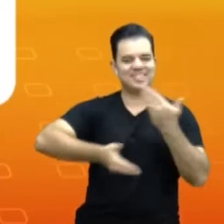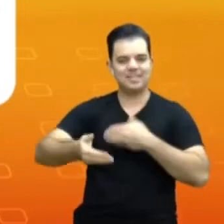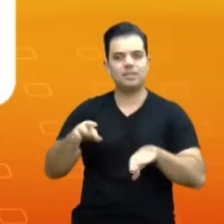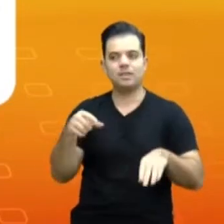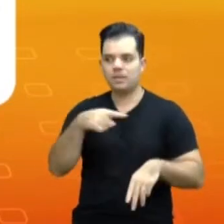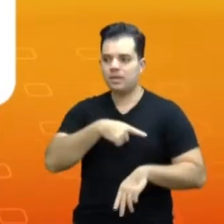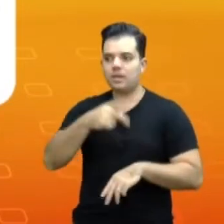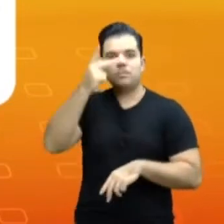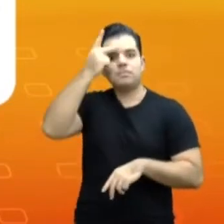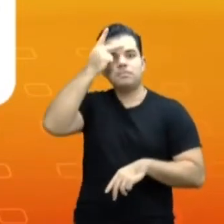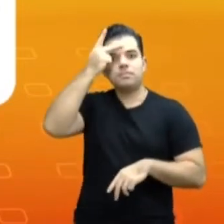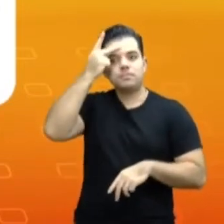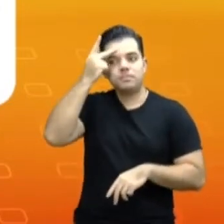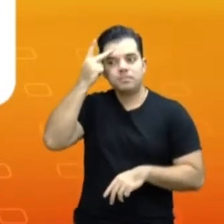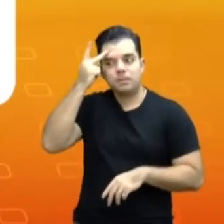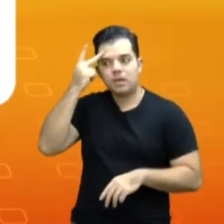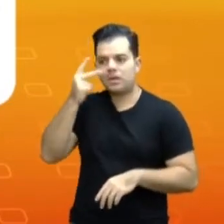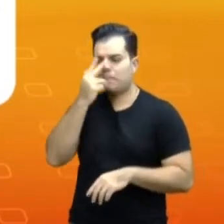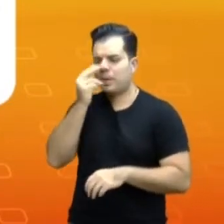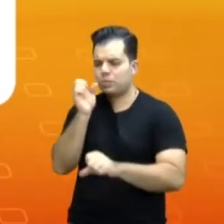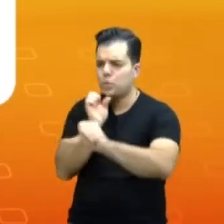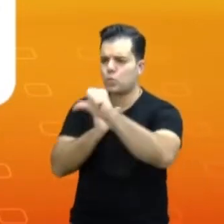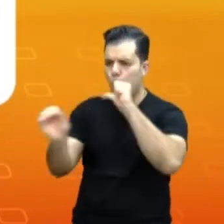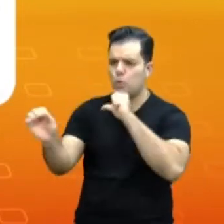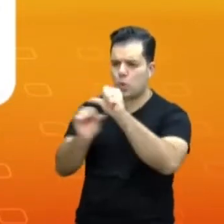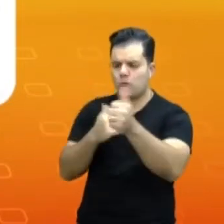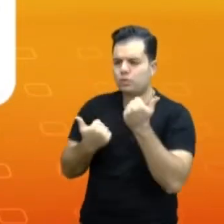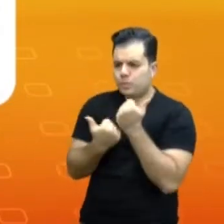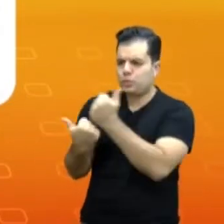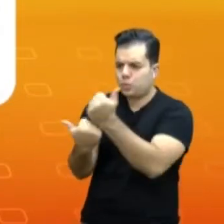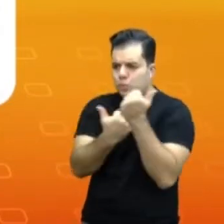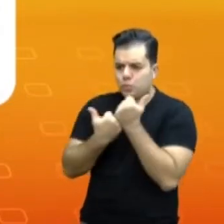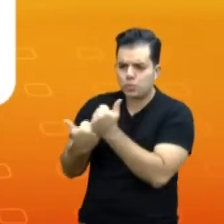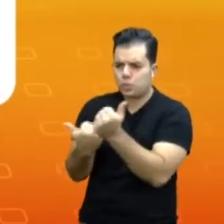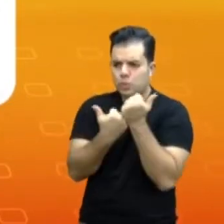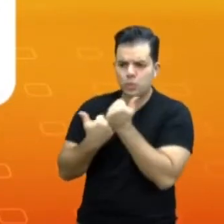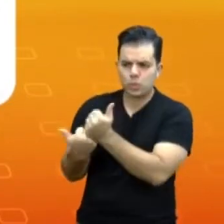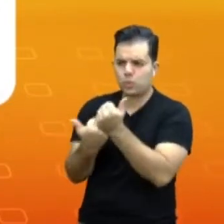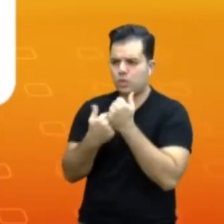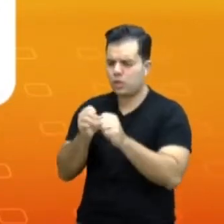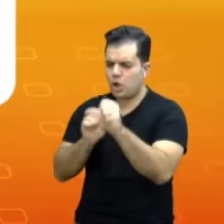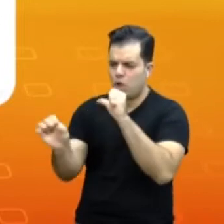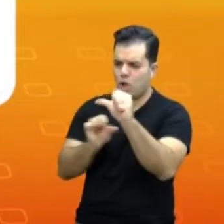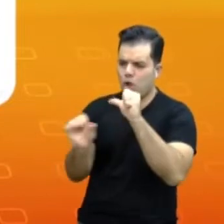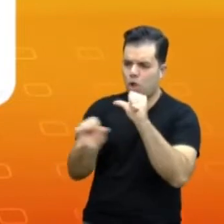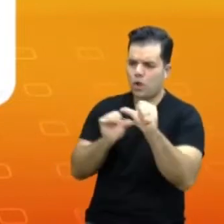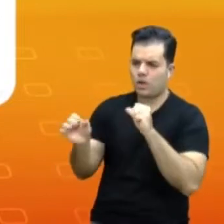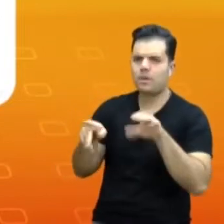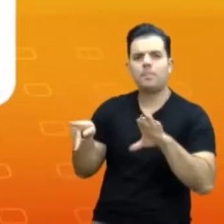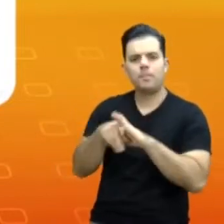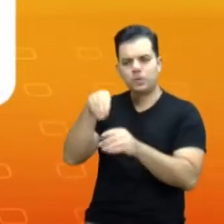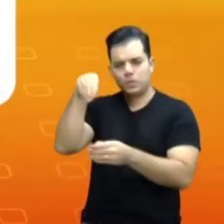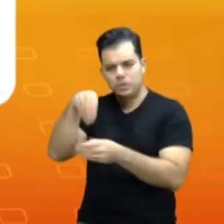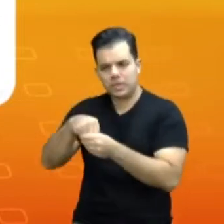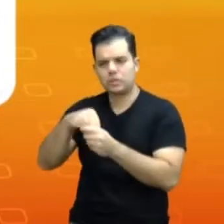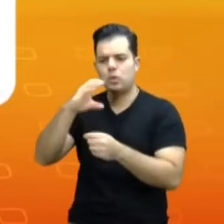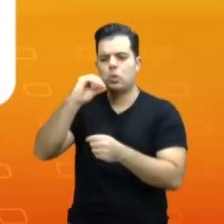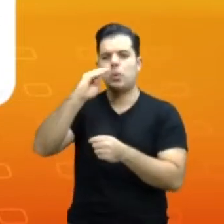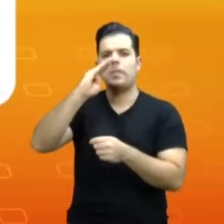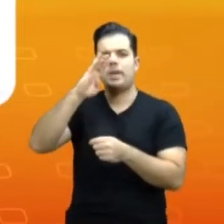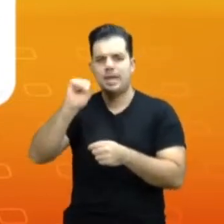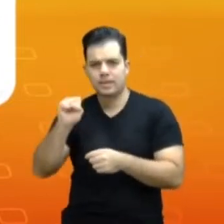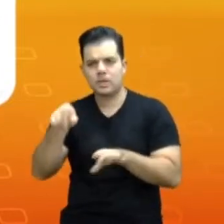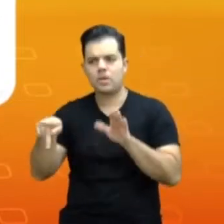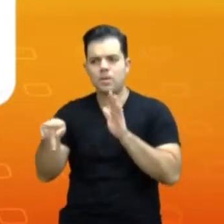mais rotatividade nas 2 ou 3 posições que a gente tinha, não me lembro exatamente agora, que eram da OBS, que os